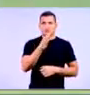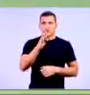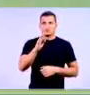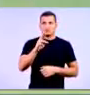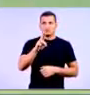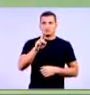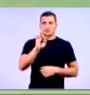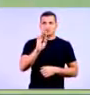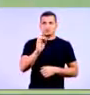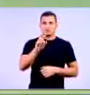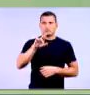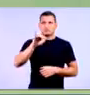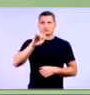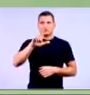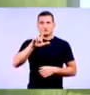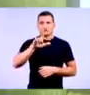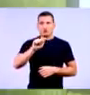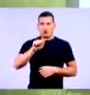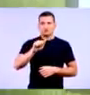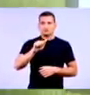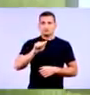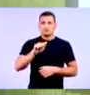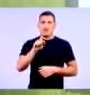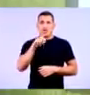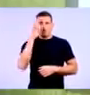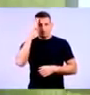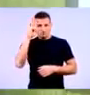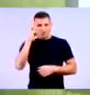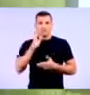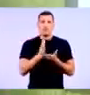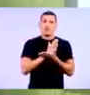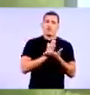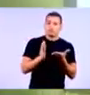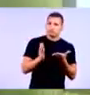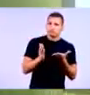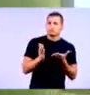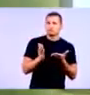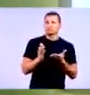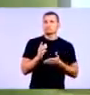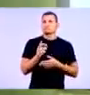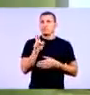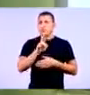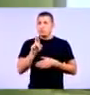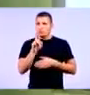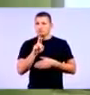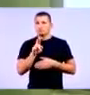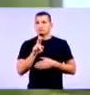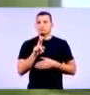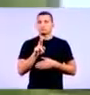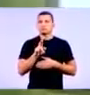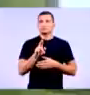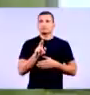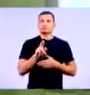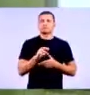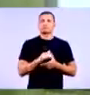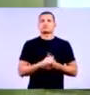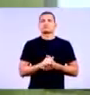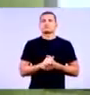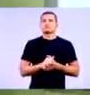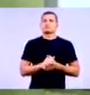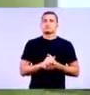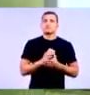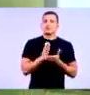metodologias de educação à distância. Algumas instituições usam uma, outras instituições usam as outras